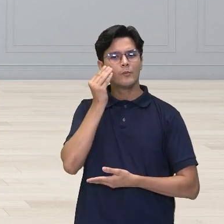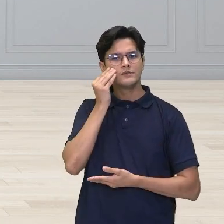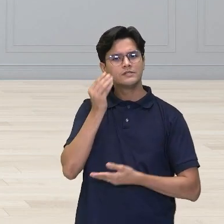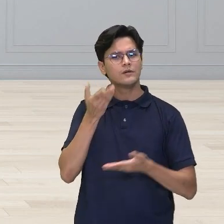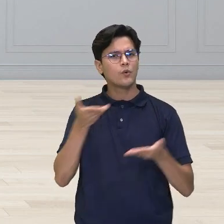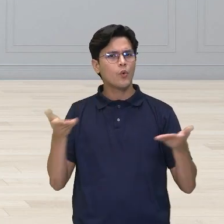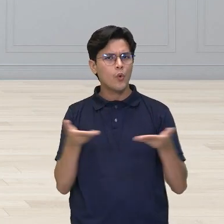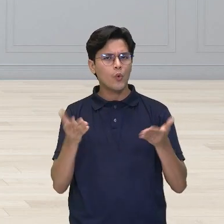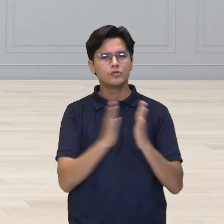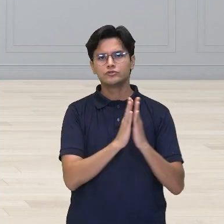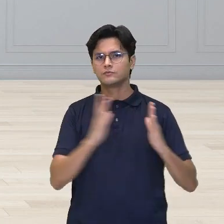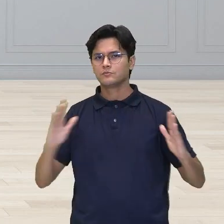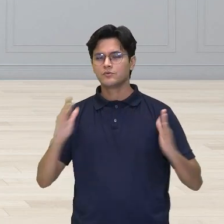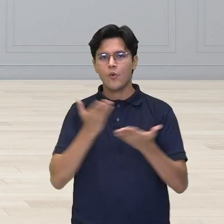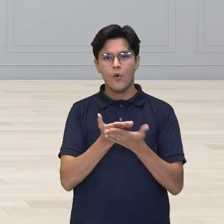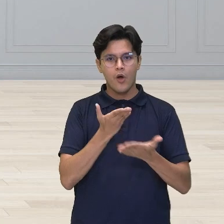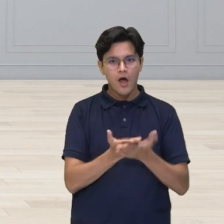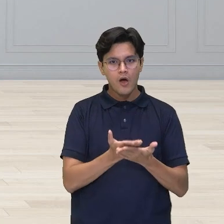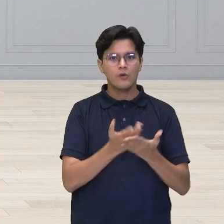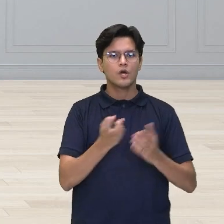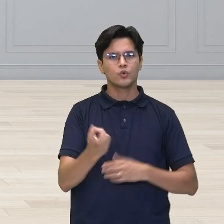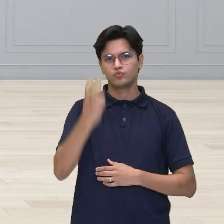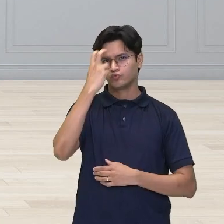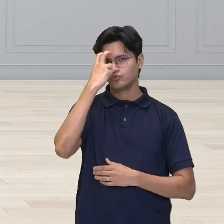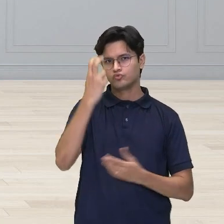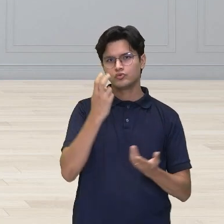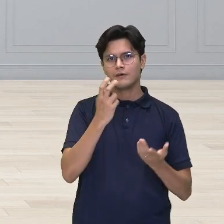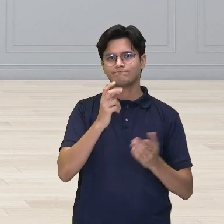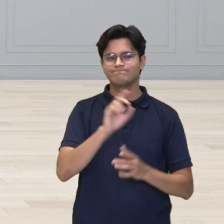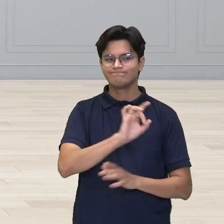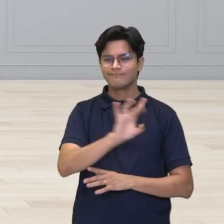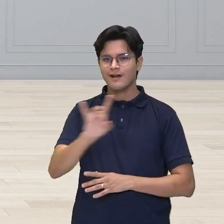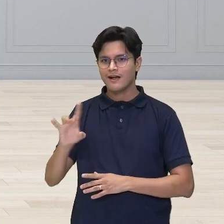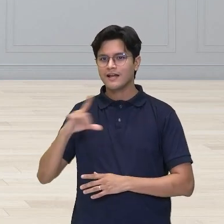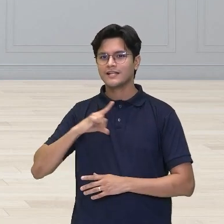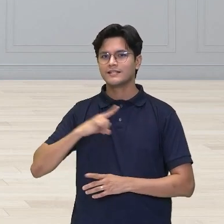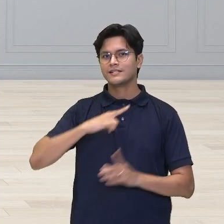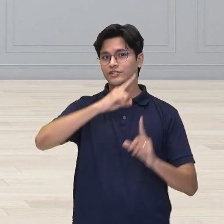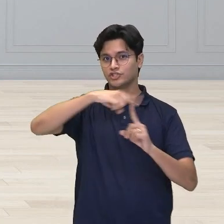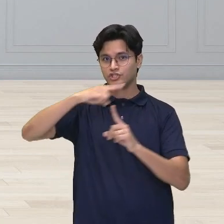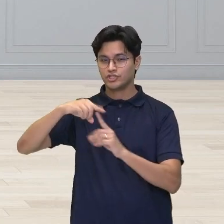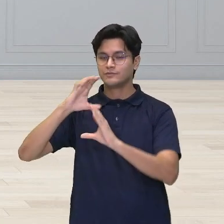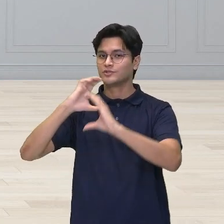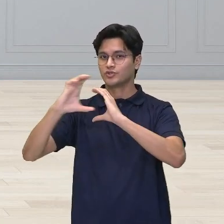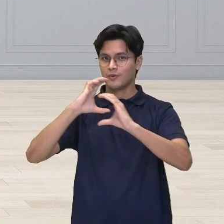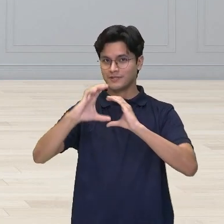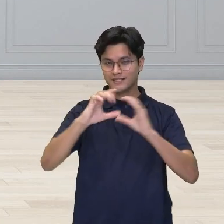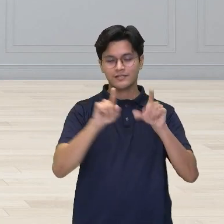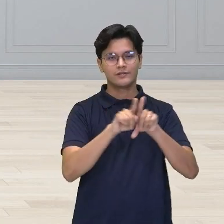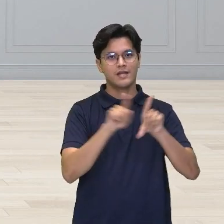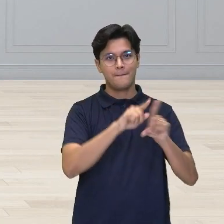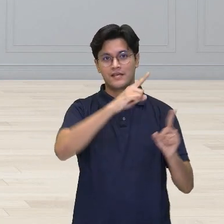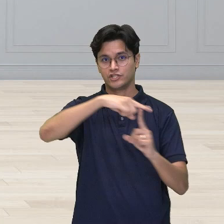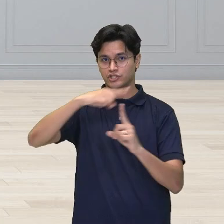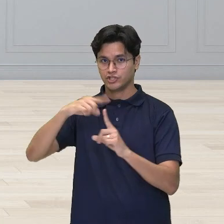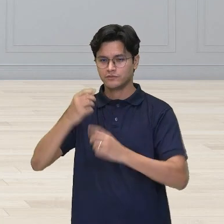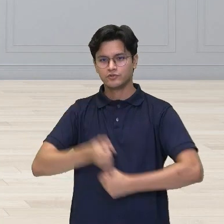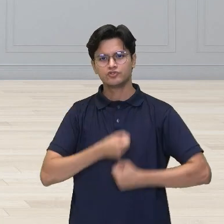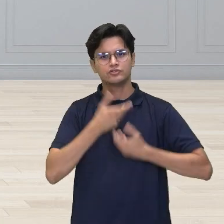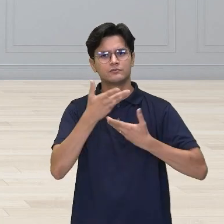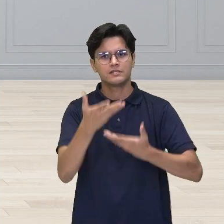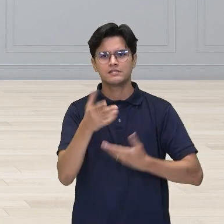aula, cada cultura ela criou forma de comunicação e expressão através de